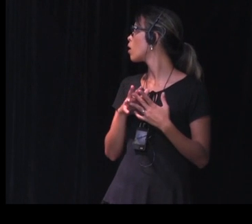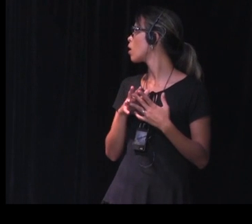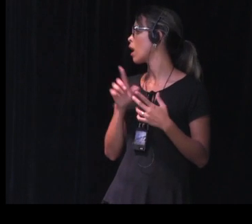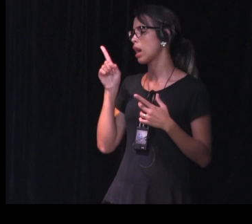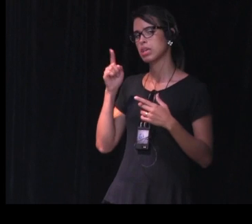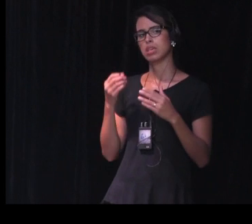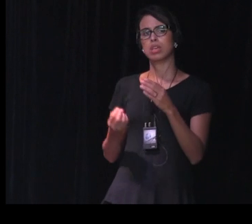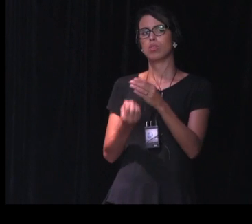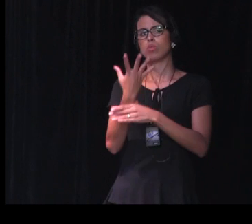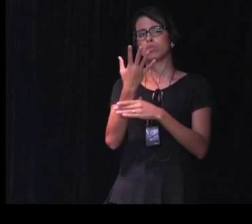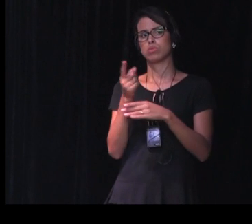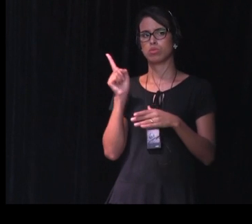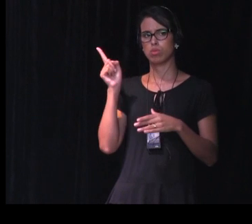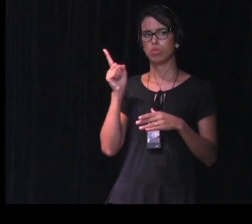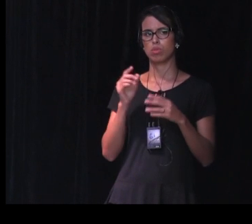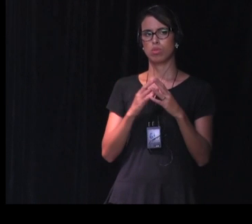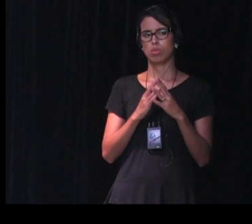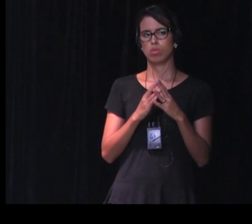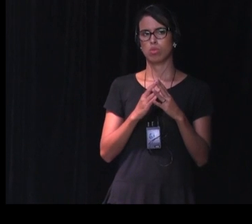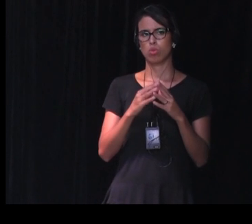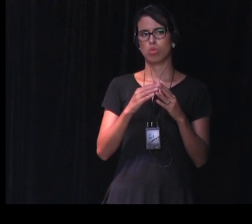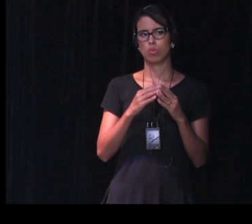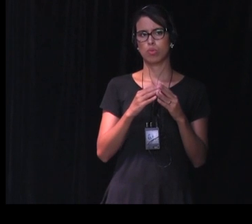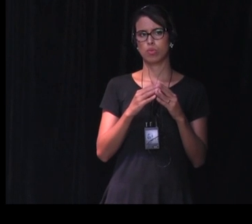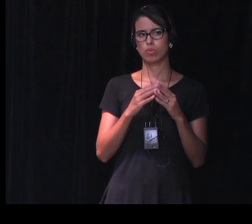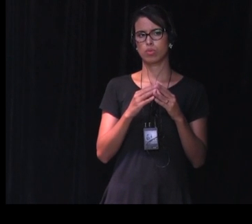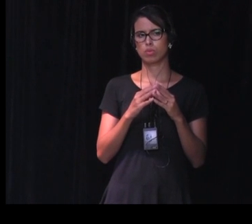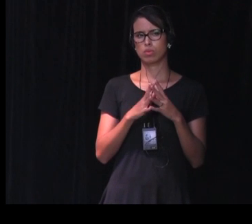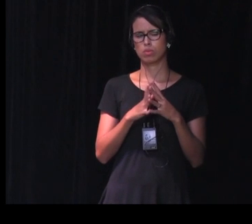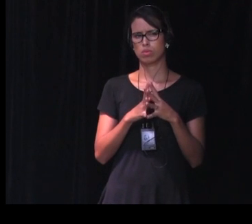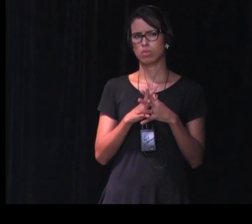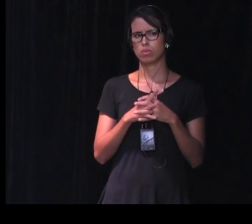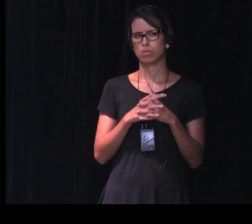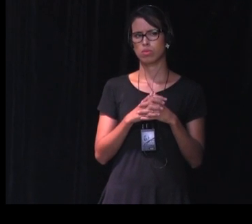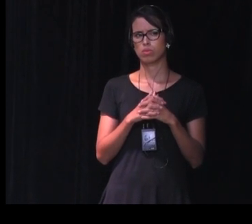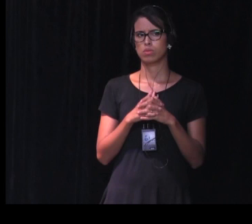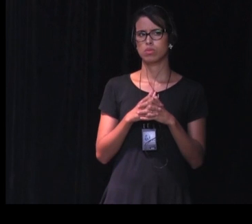Aqui está Vicunha Maquina inaugurando a cúpula.